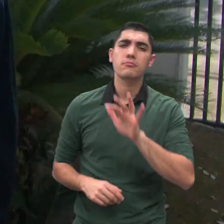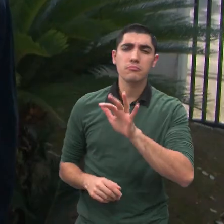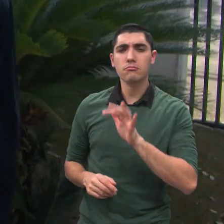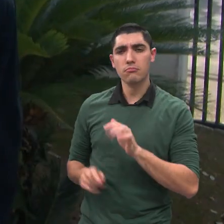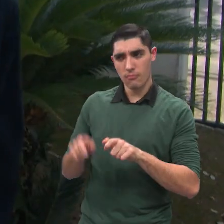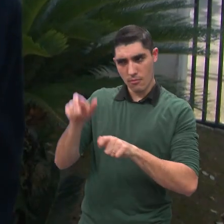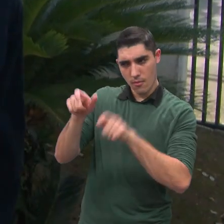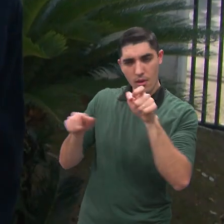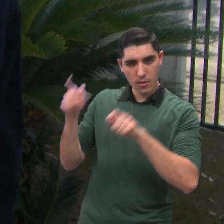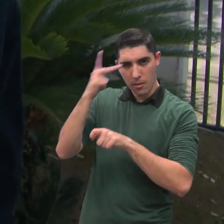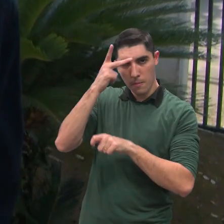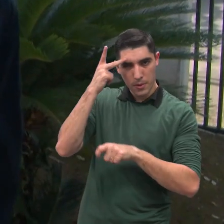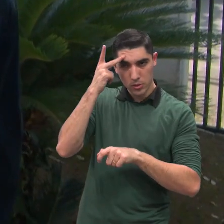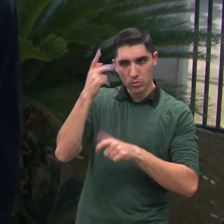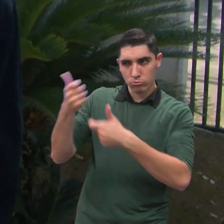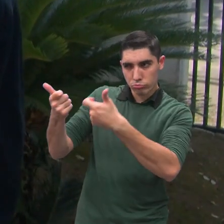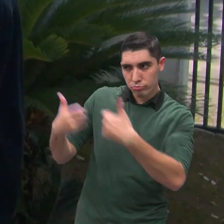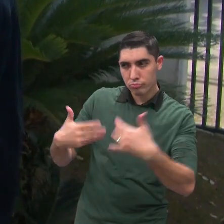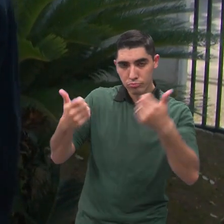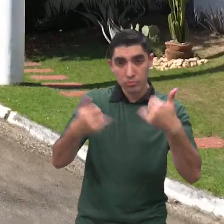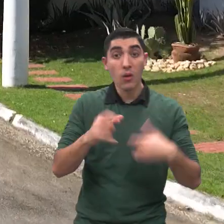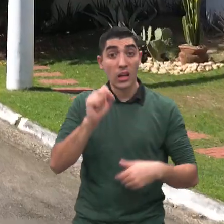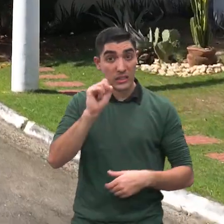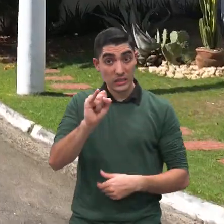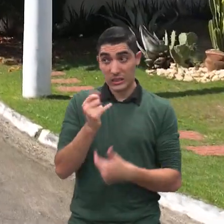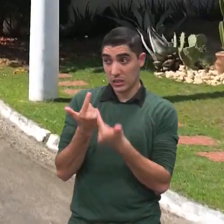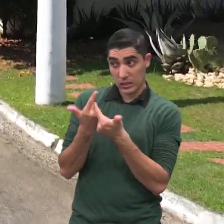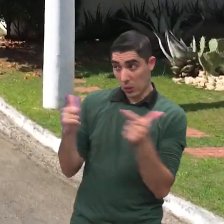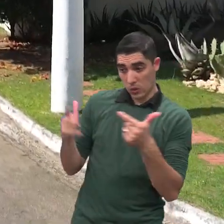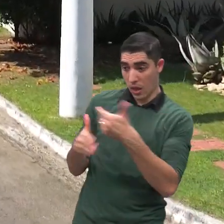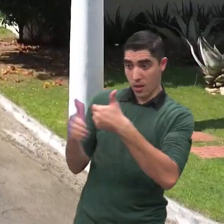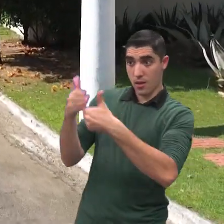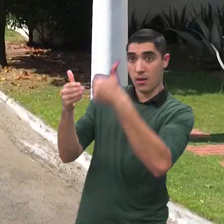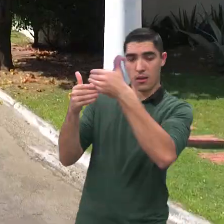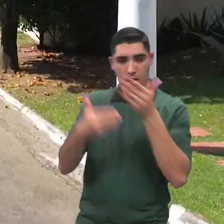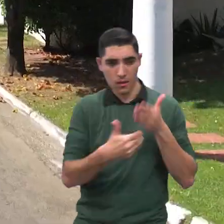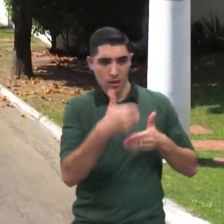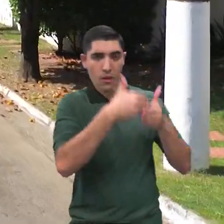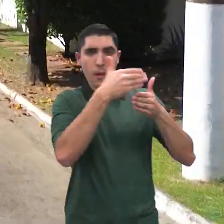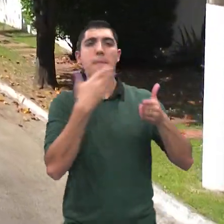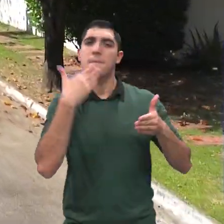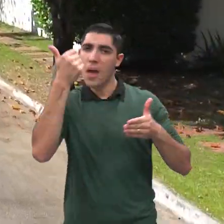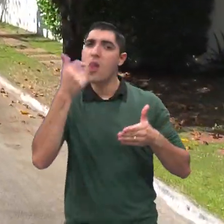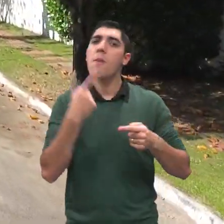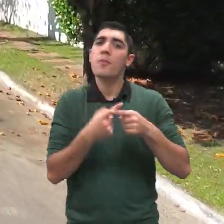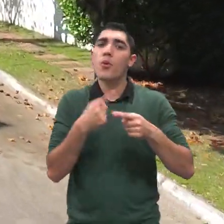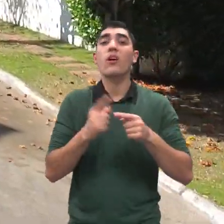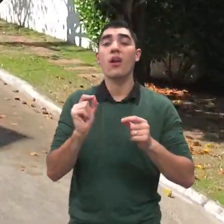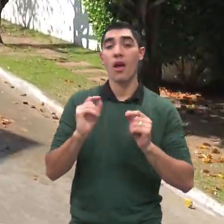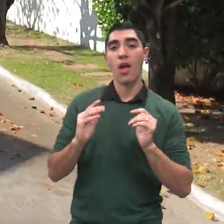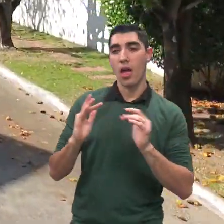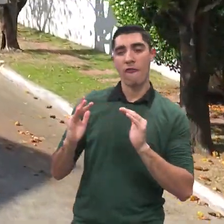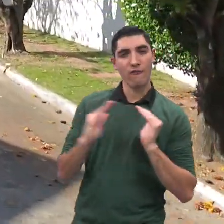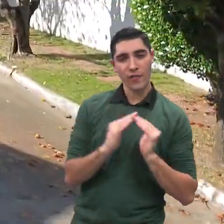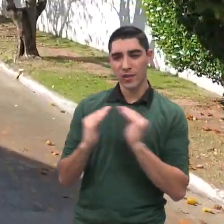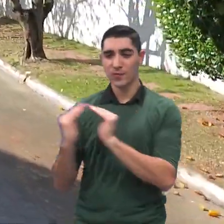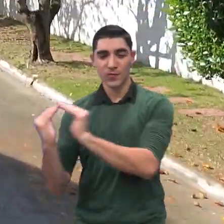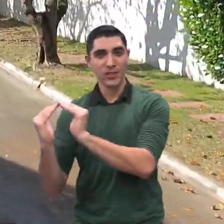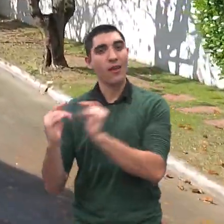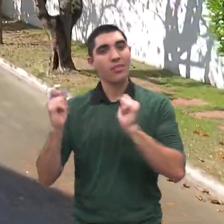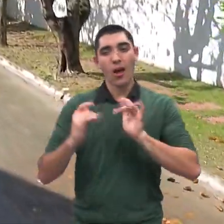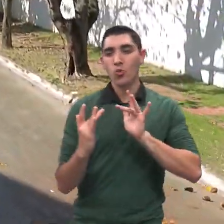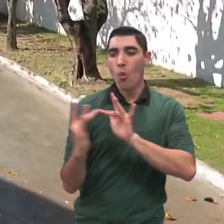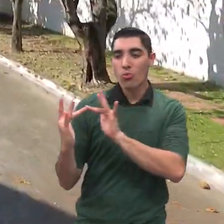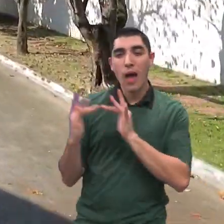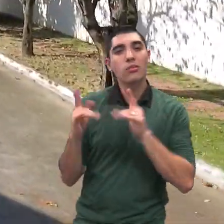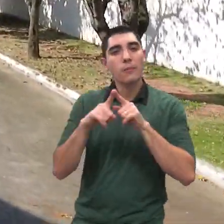né. E os moradores confirmam. A ausência de muros favorece o contato entre vizinhos e